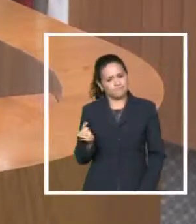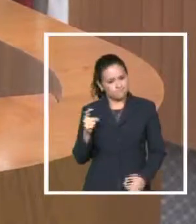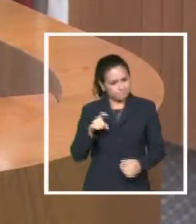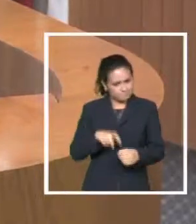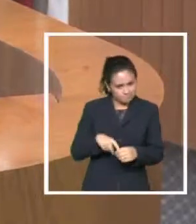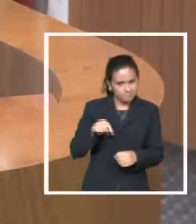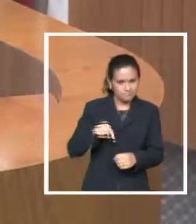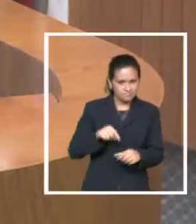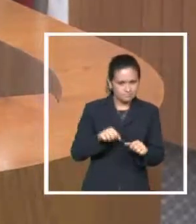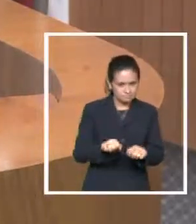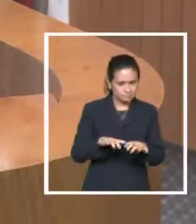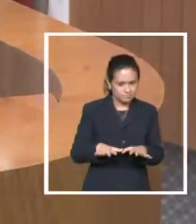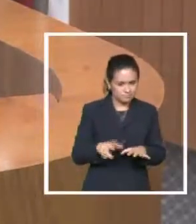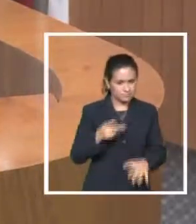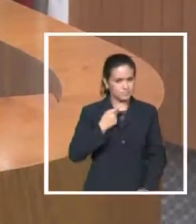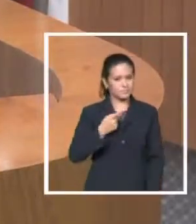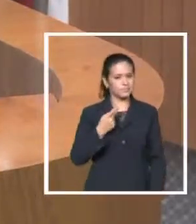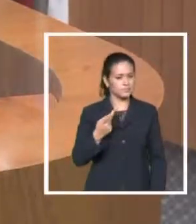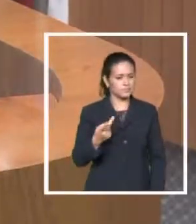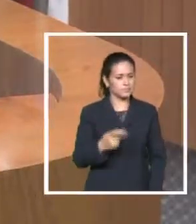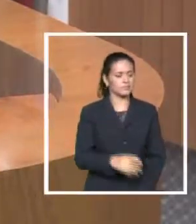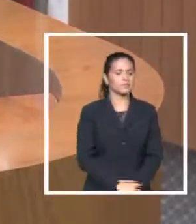plenário para fazer algum registro.